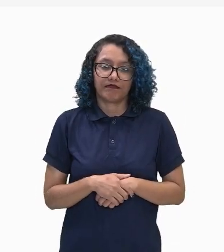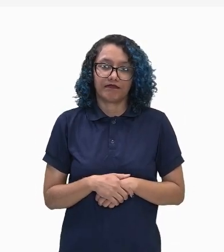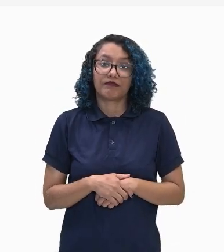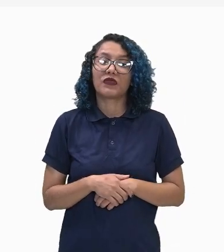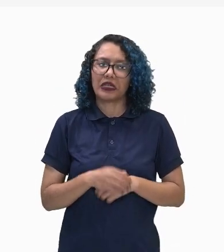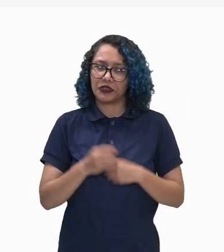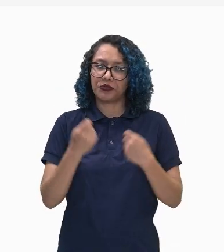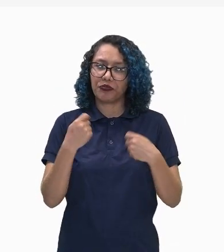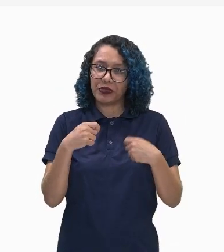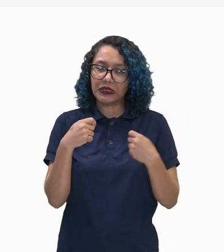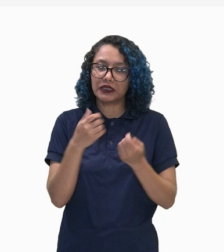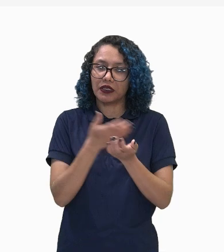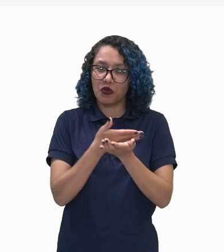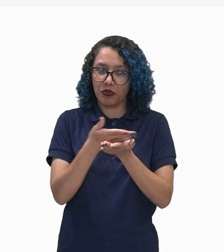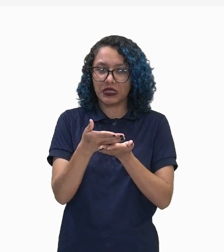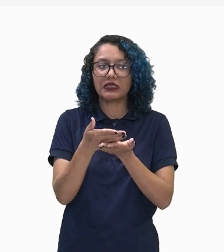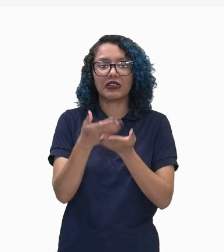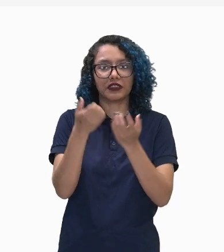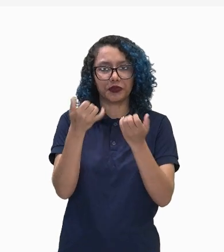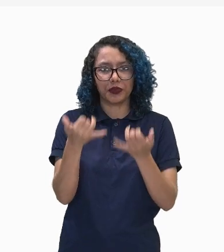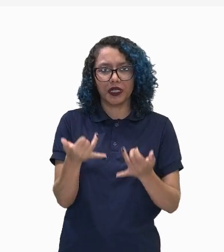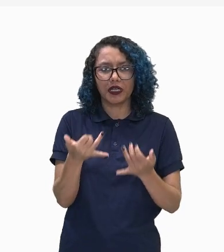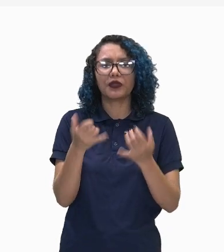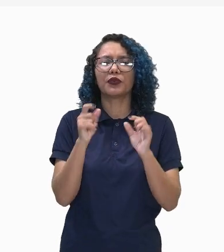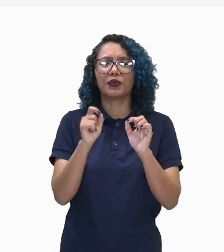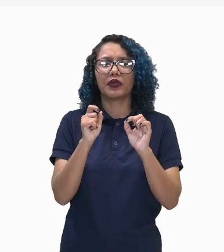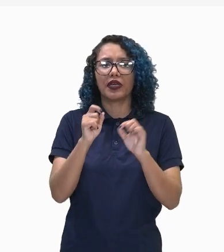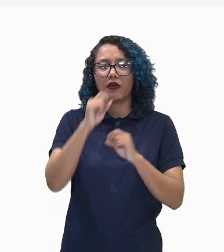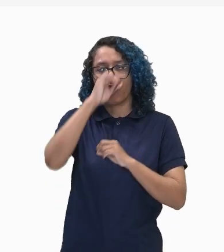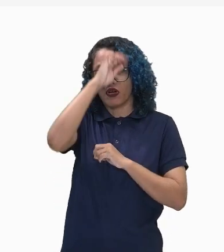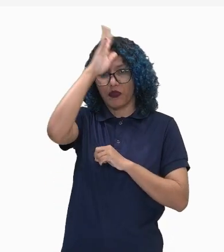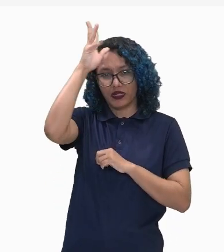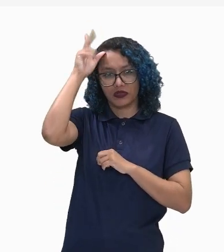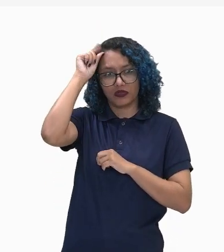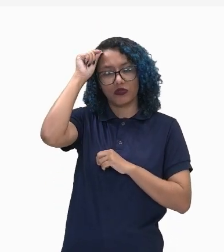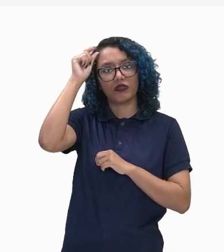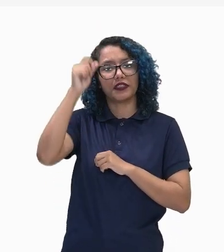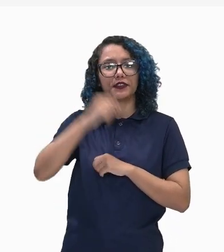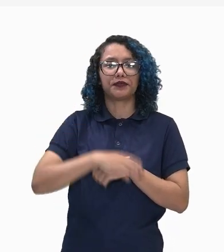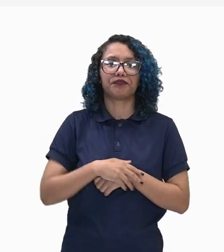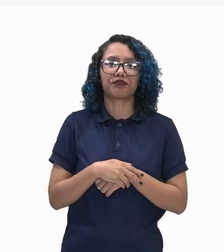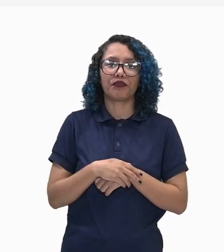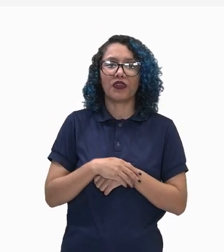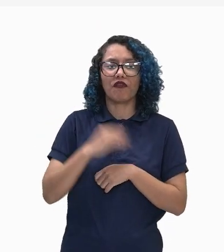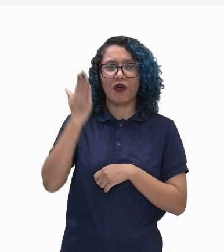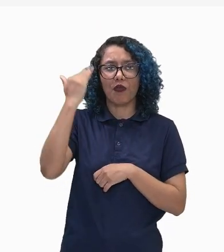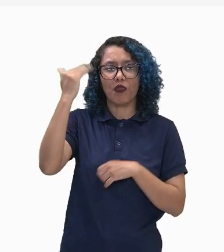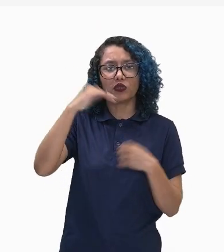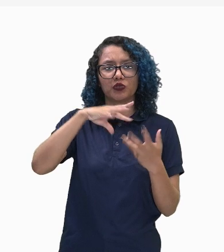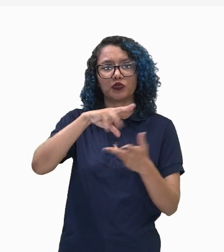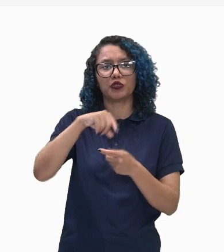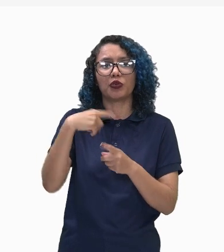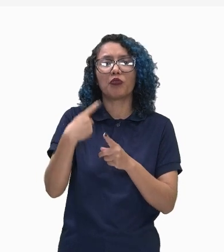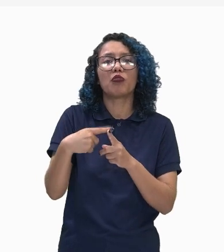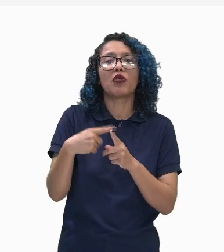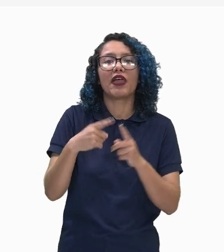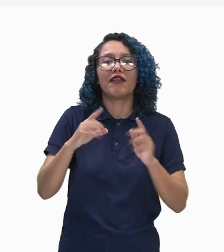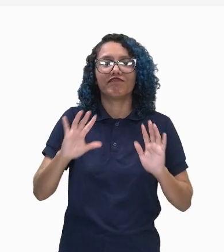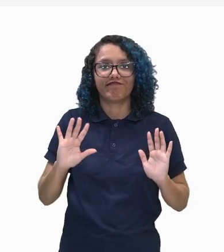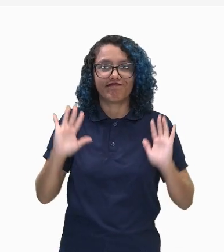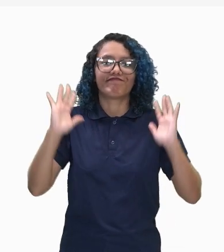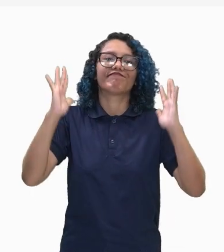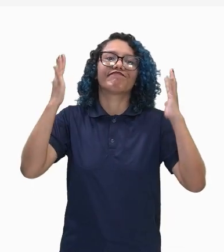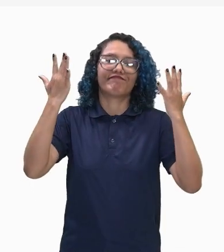outra forma, não é verdade? O Amazonas é internacionalmente conhecido pelo Festival Folclórico de